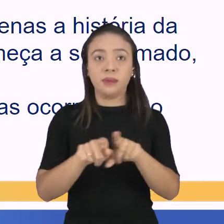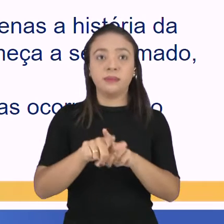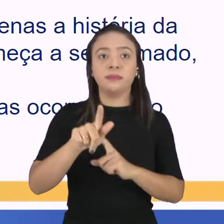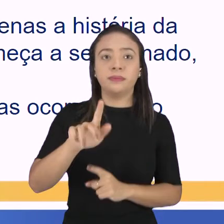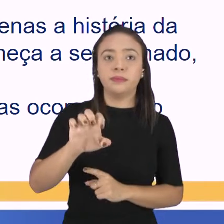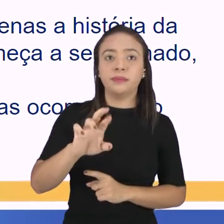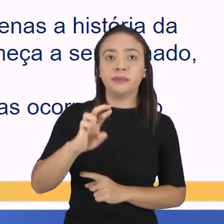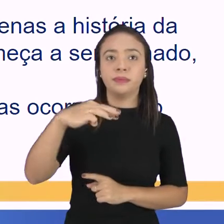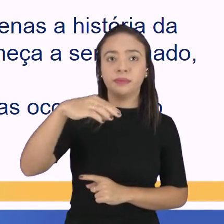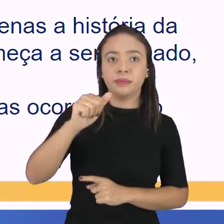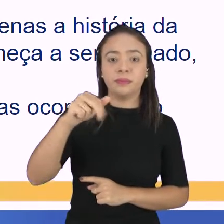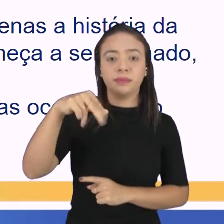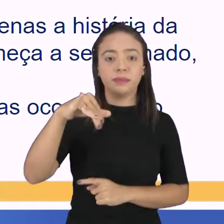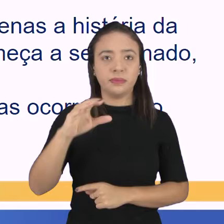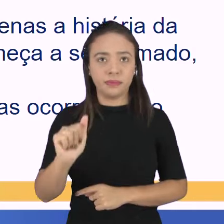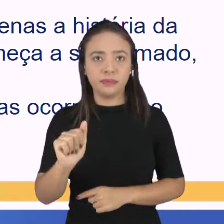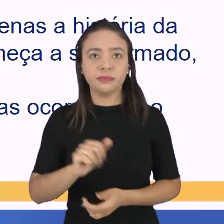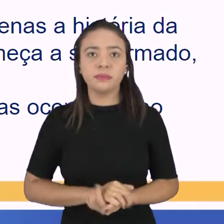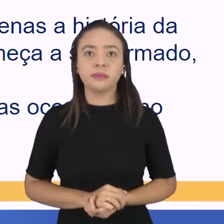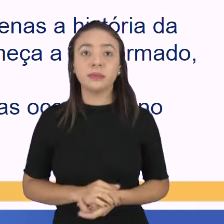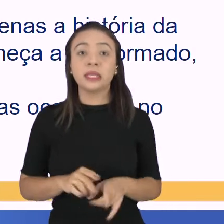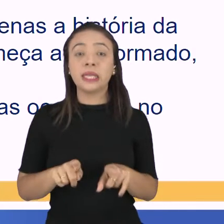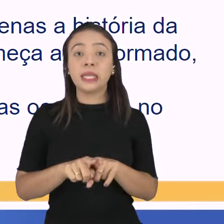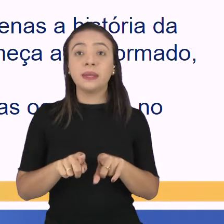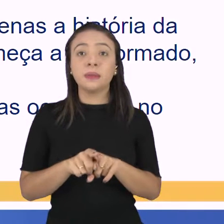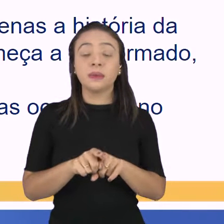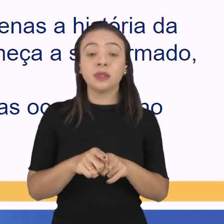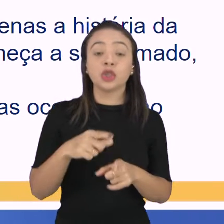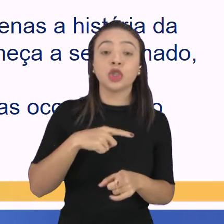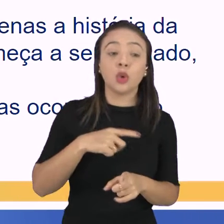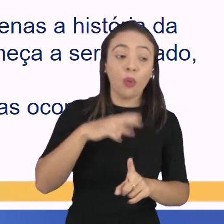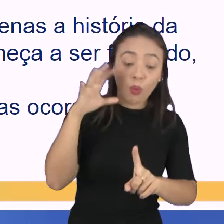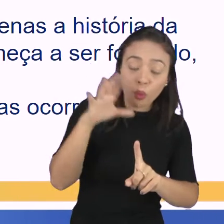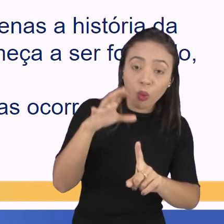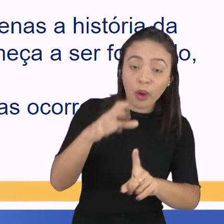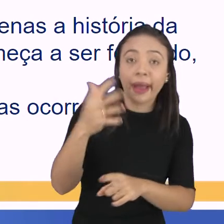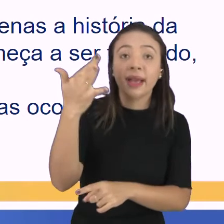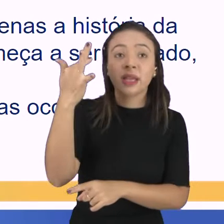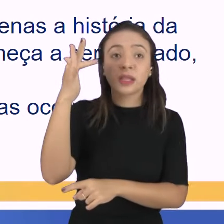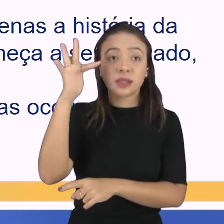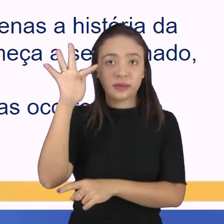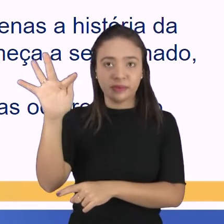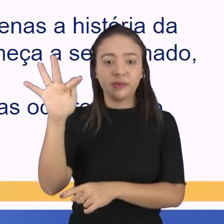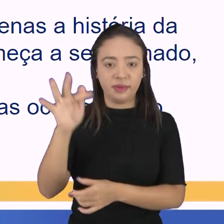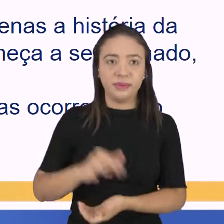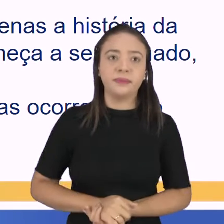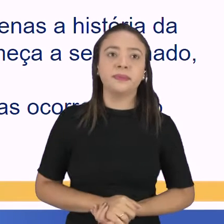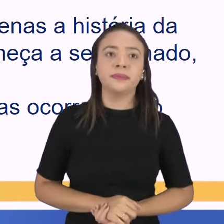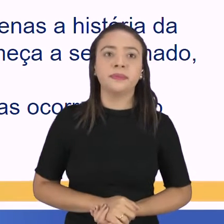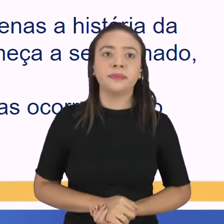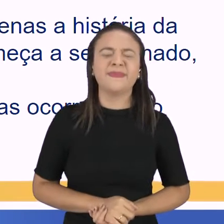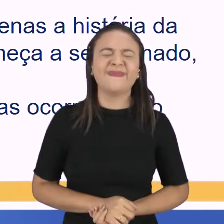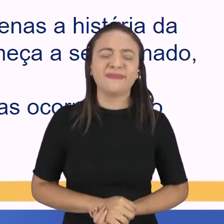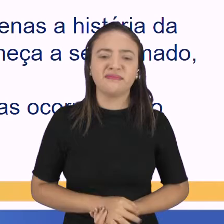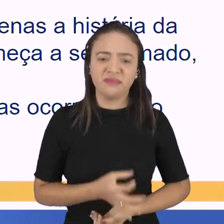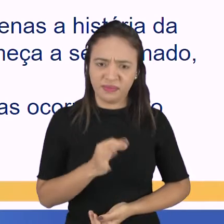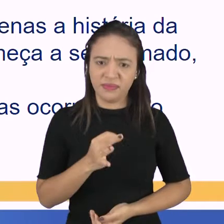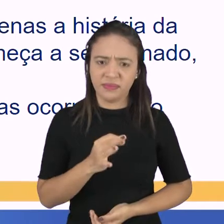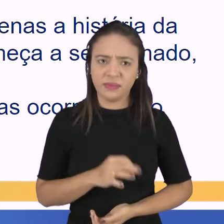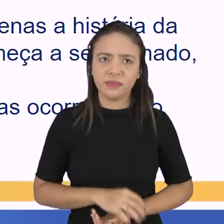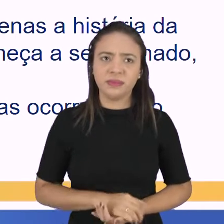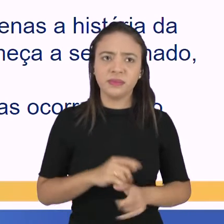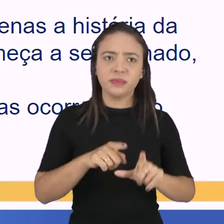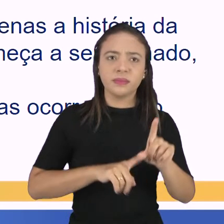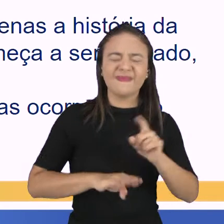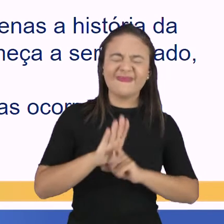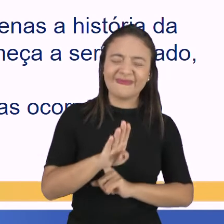se aperfeiçoado e contava com a importante influência do francês, levado pelo Duque Guilherme. Será que essa é a correta?